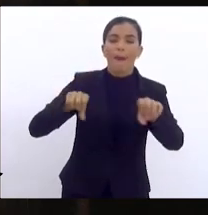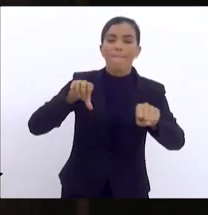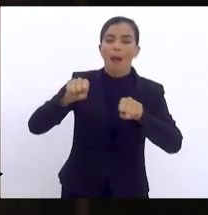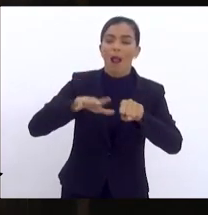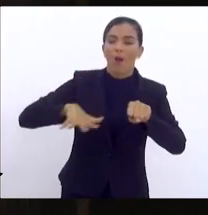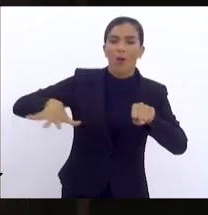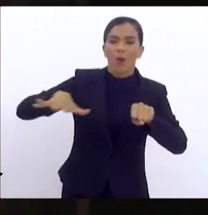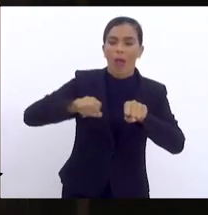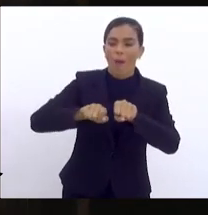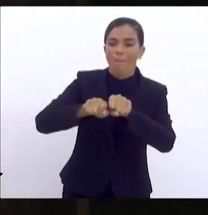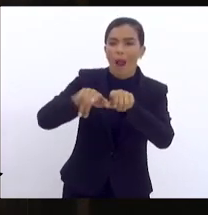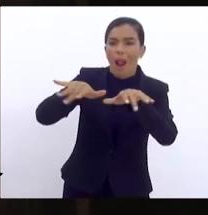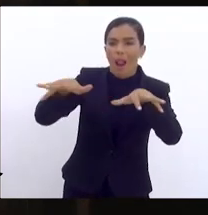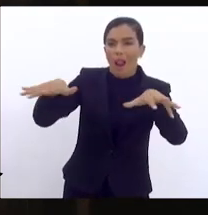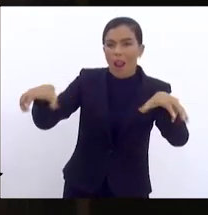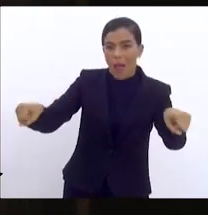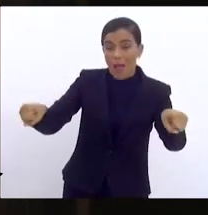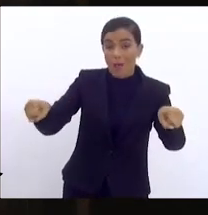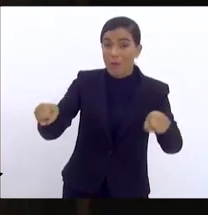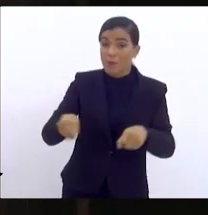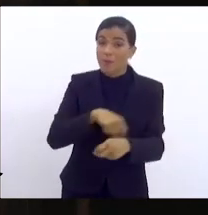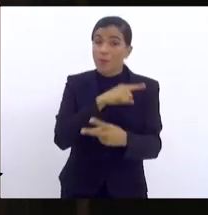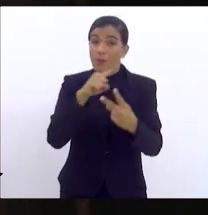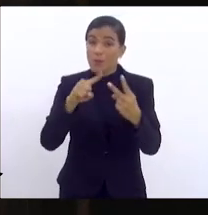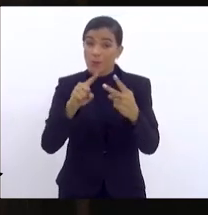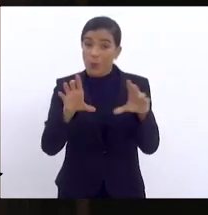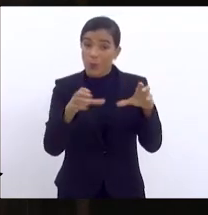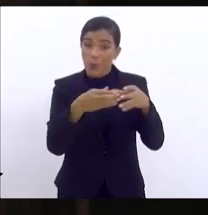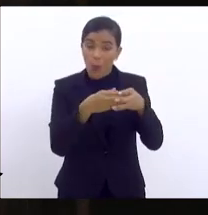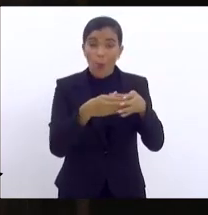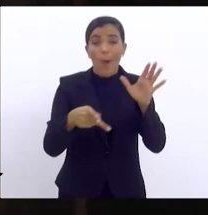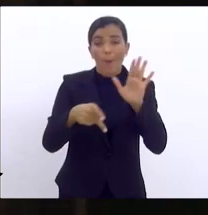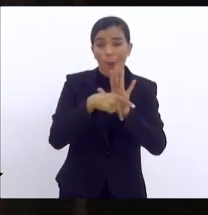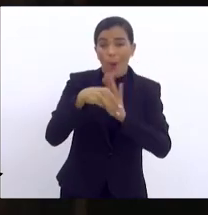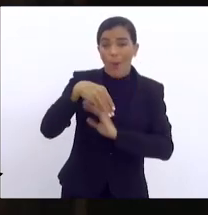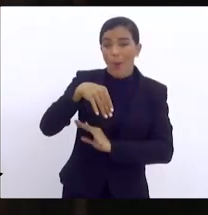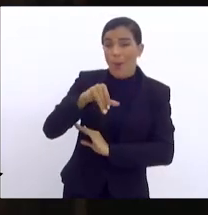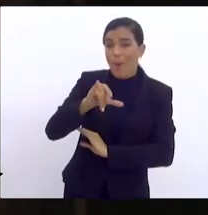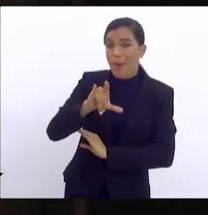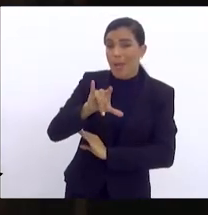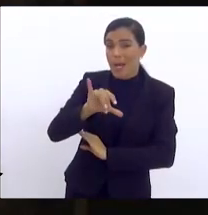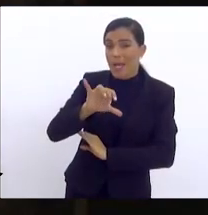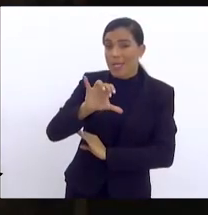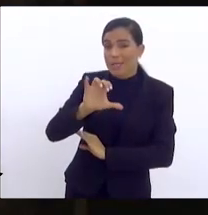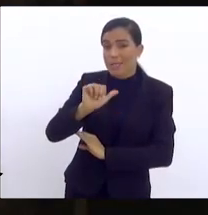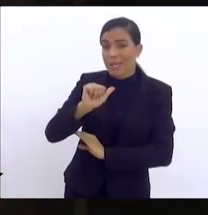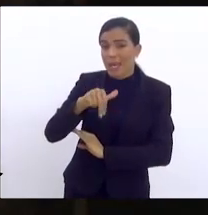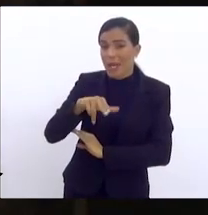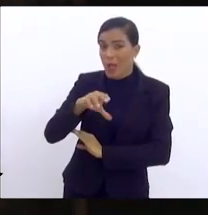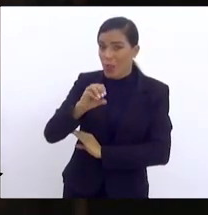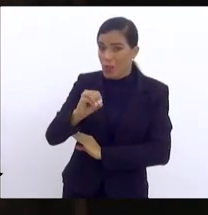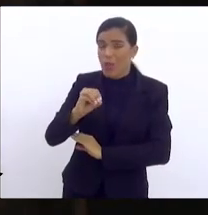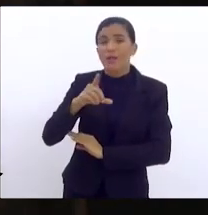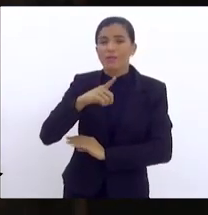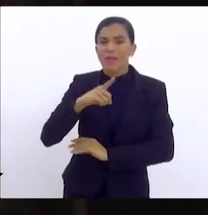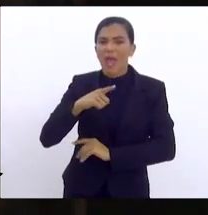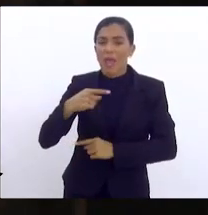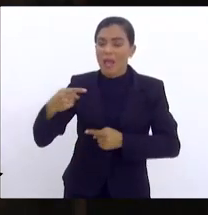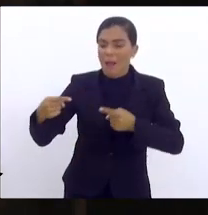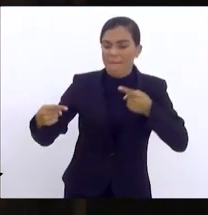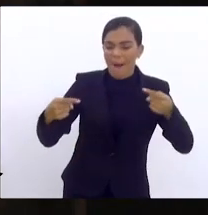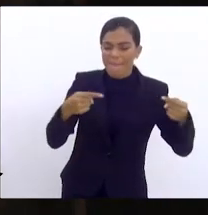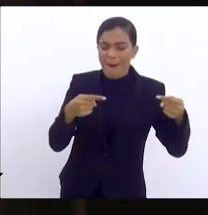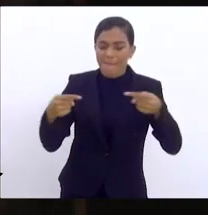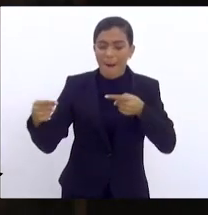o segundo grupo que a gente vê é um grupo de milicianos e existe uma disputa territorial ali